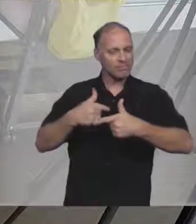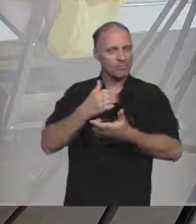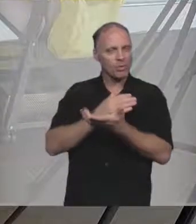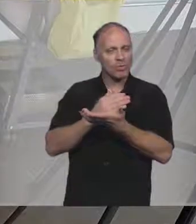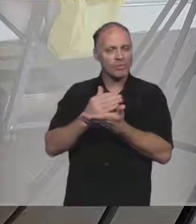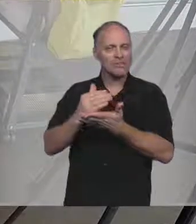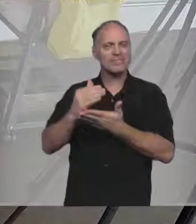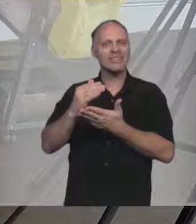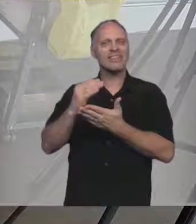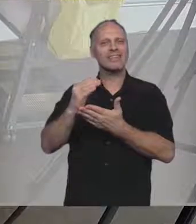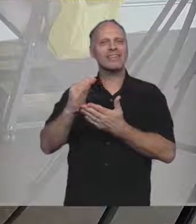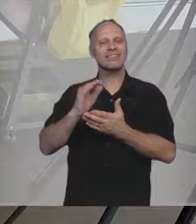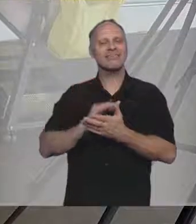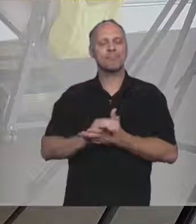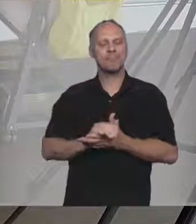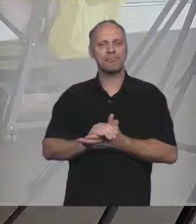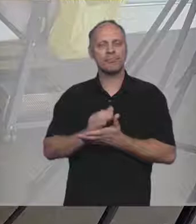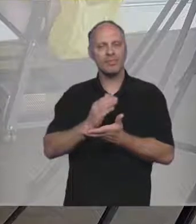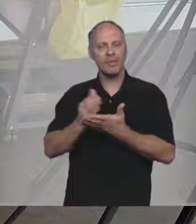eu comecei a